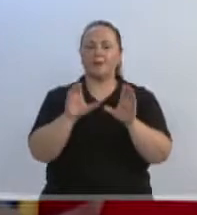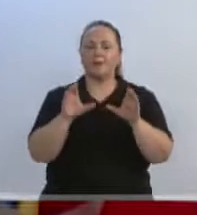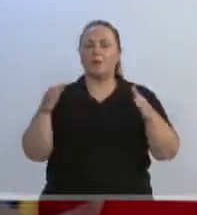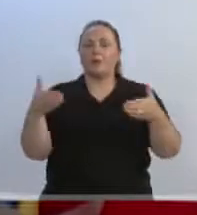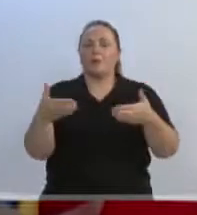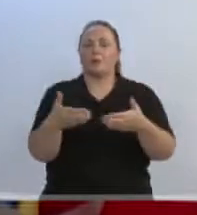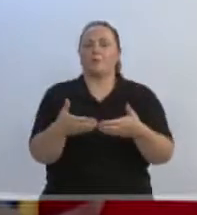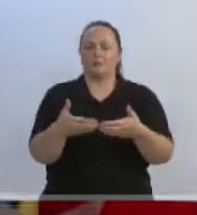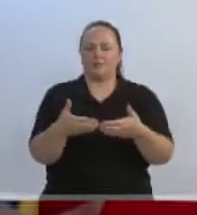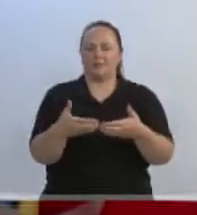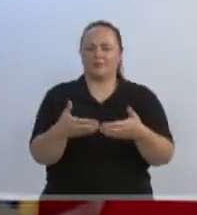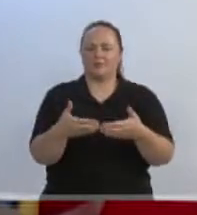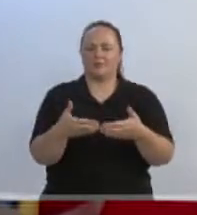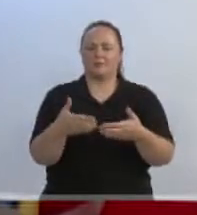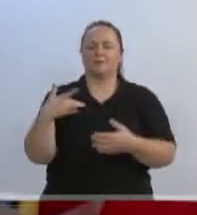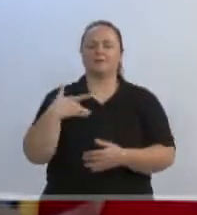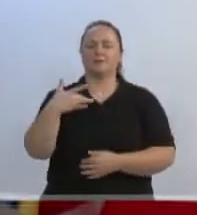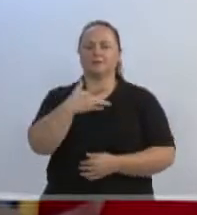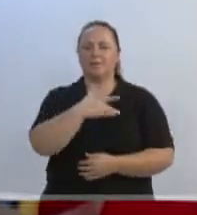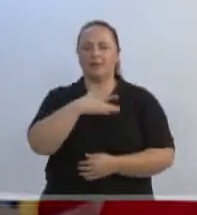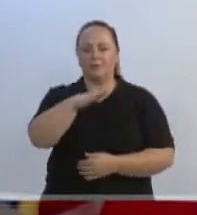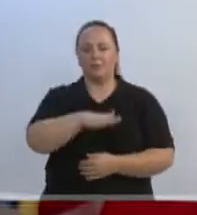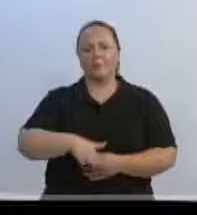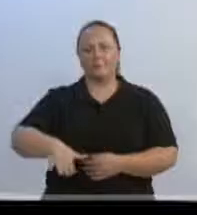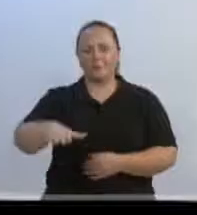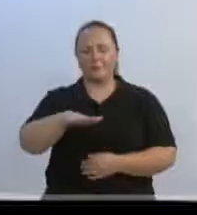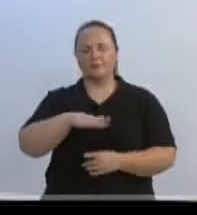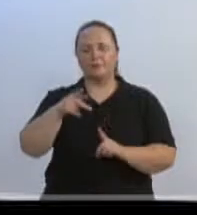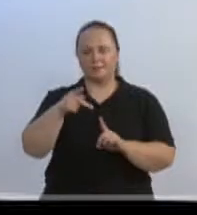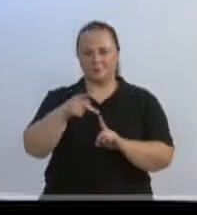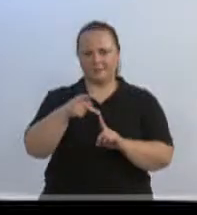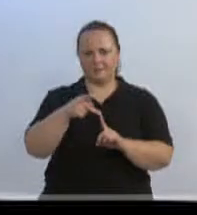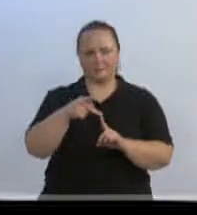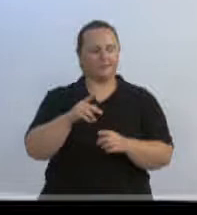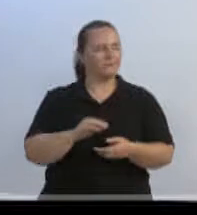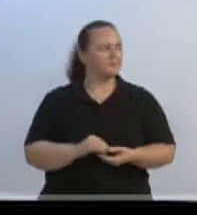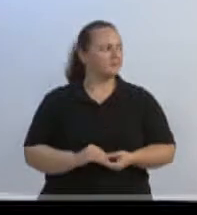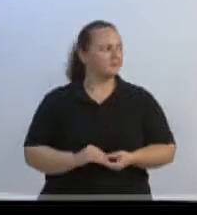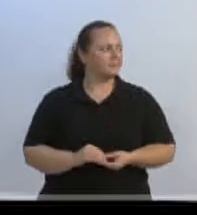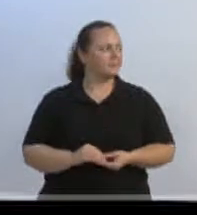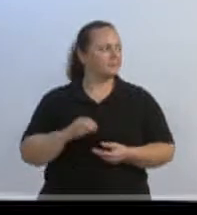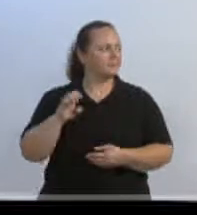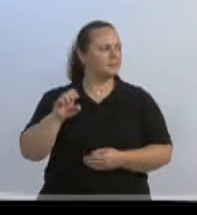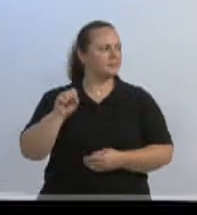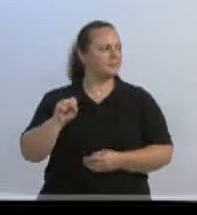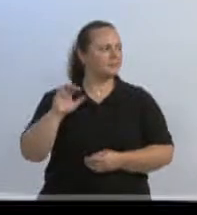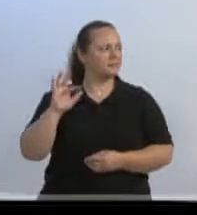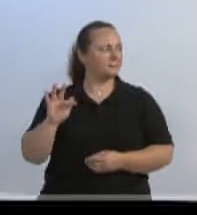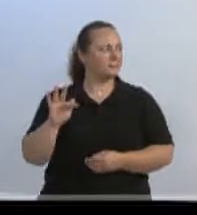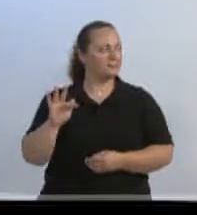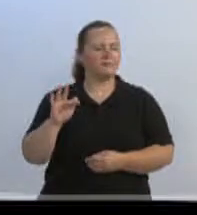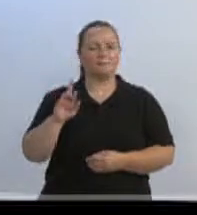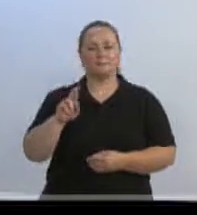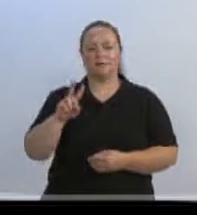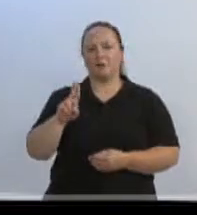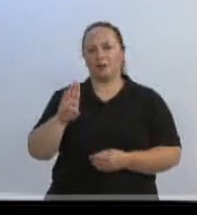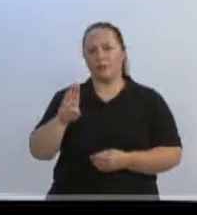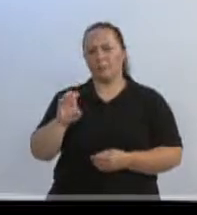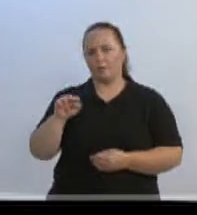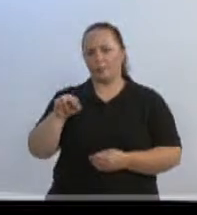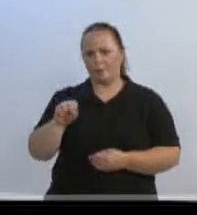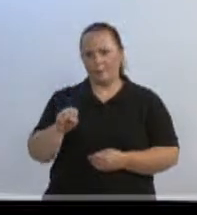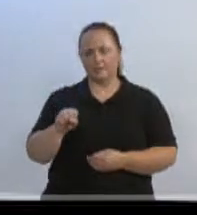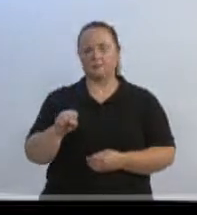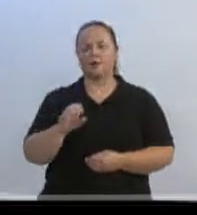melhor o conselho de saúde ltda estudar a ponta aguda do sf rubens beneficiários heads tiveram o nosso gabinete